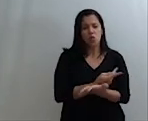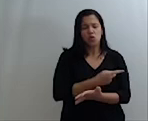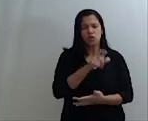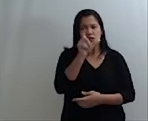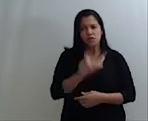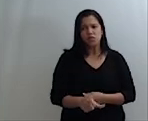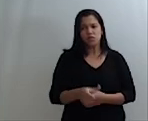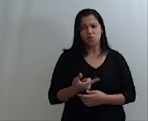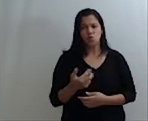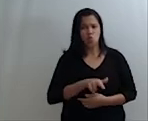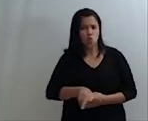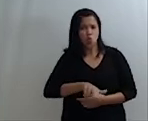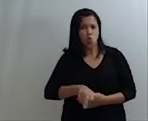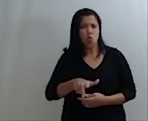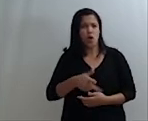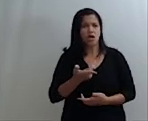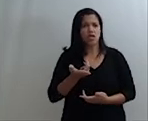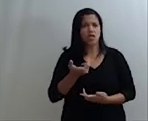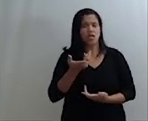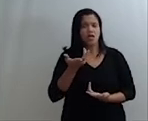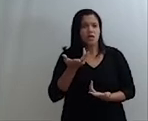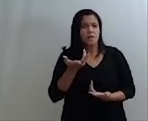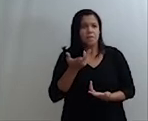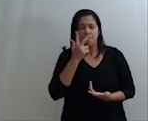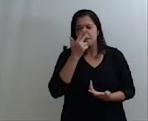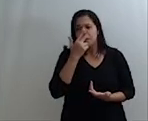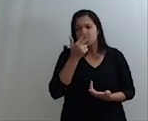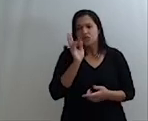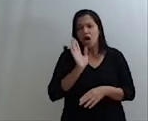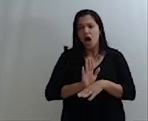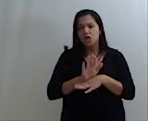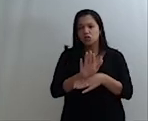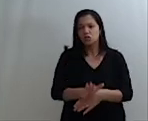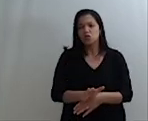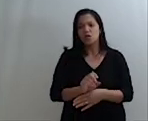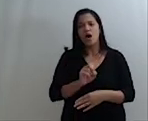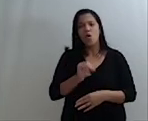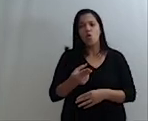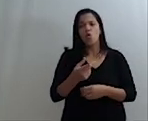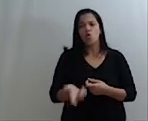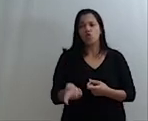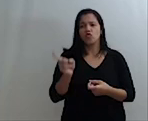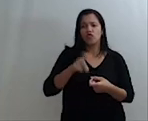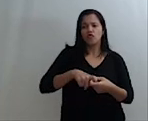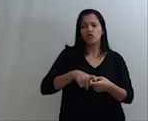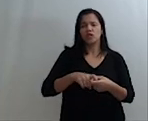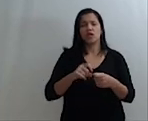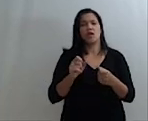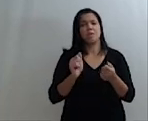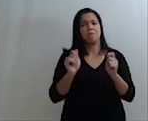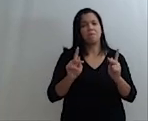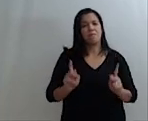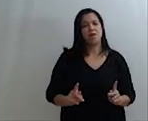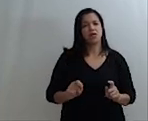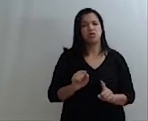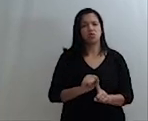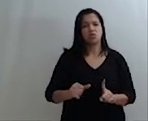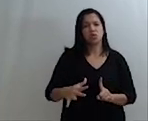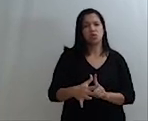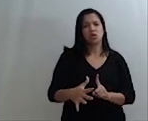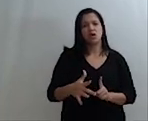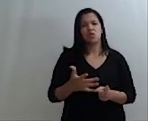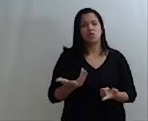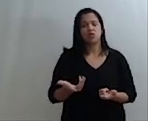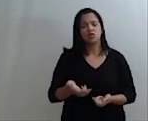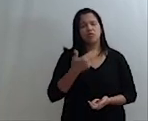são suficientes para cautelar ou para restabelecer a paz social não é o que se